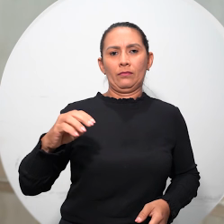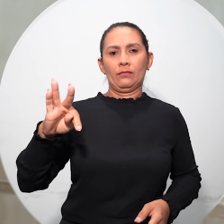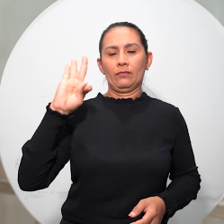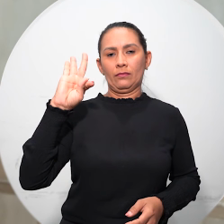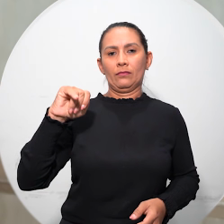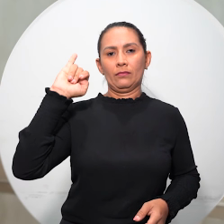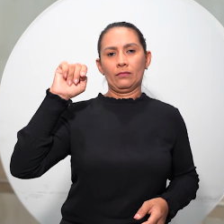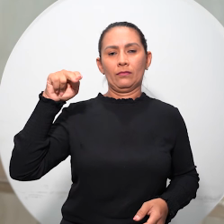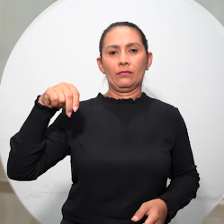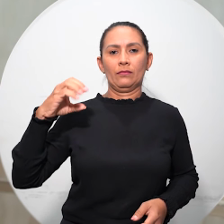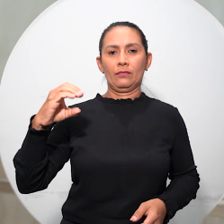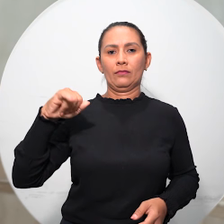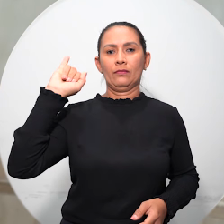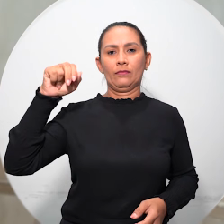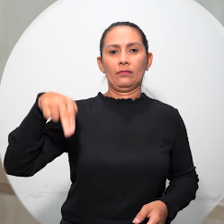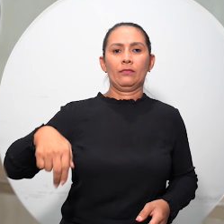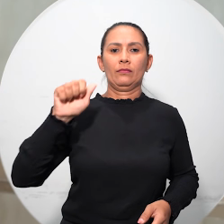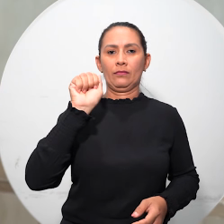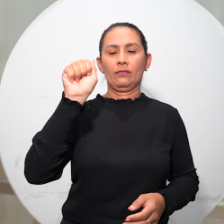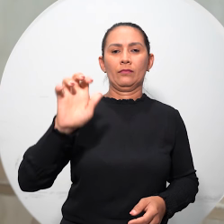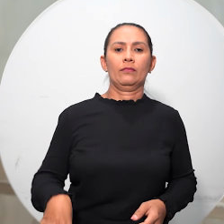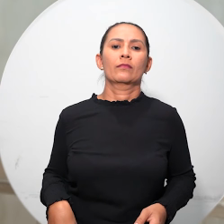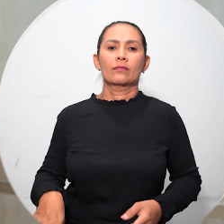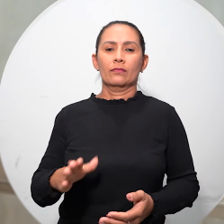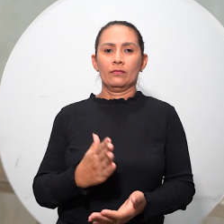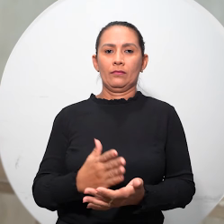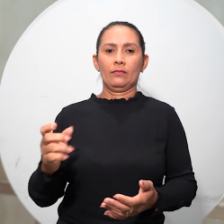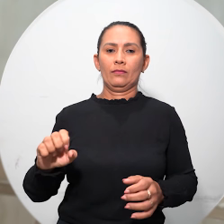era a oficina que consertava carro. Ou seja, Zé